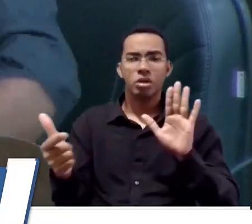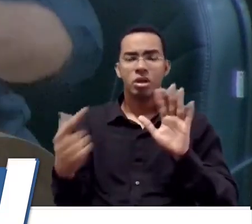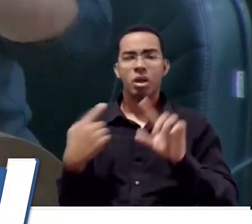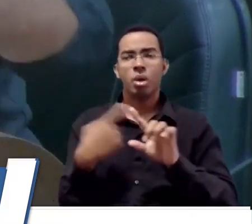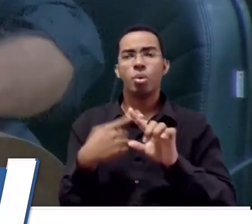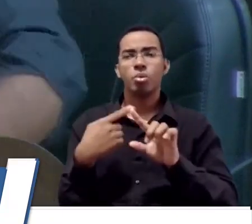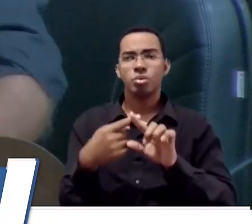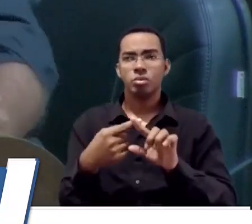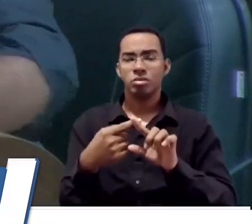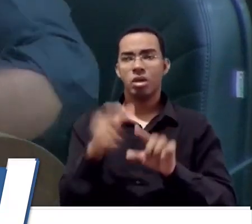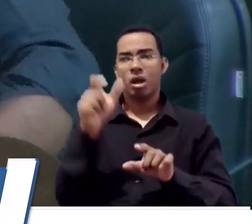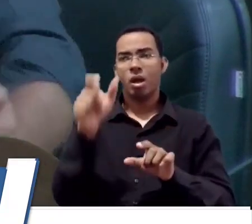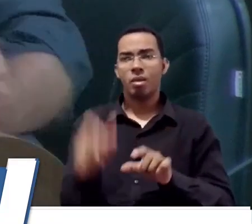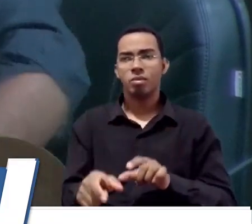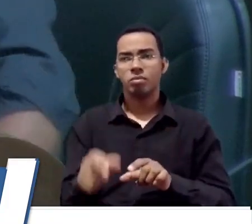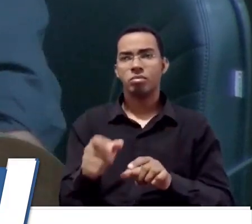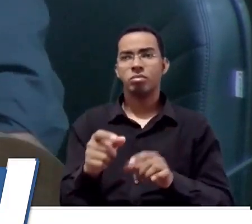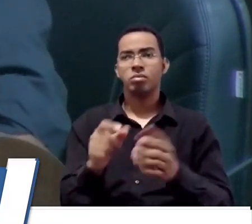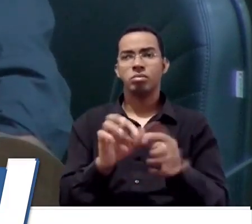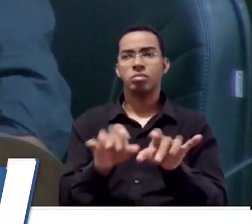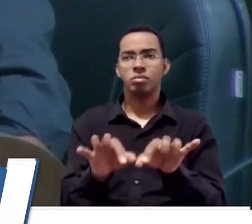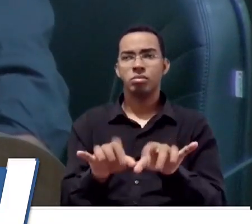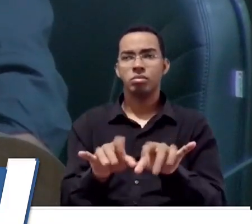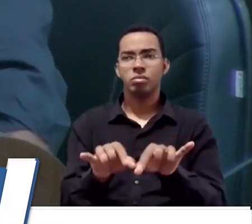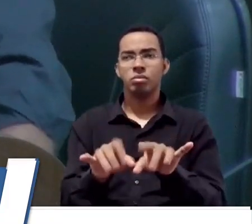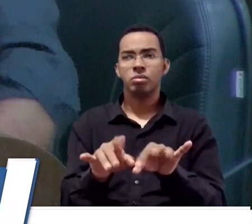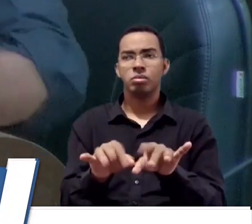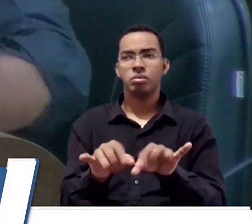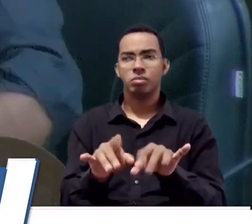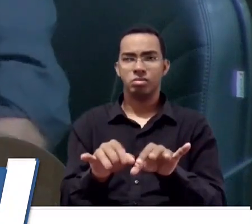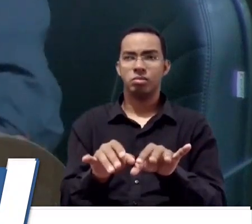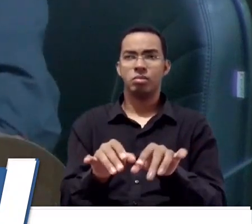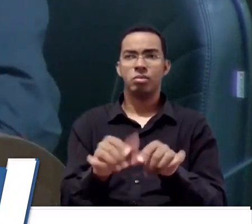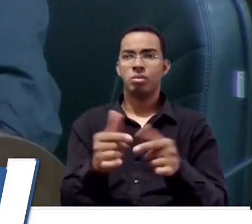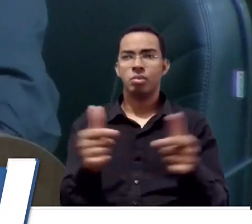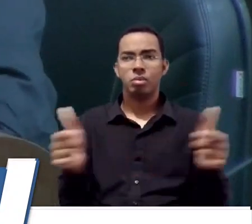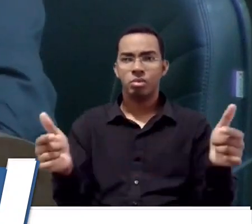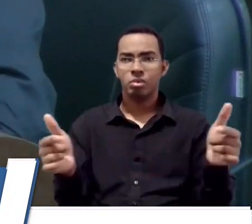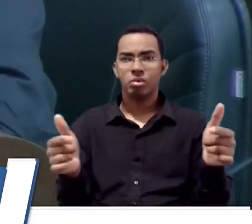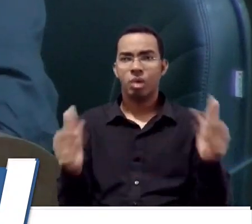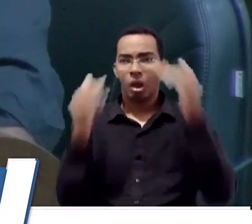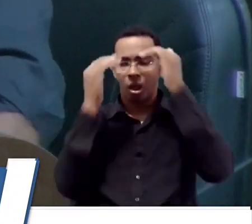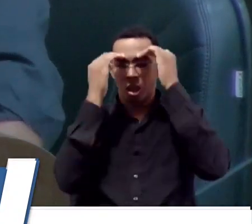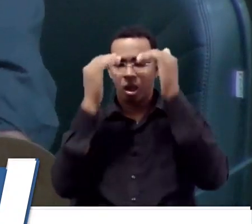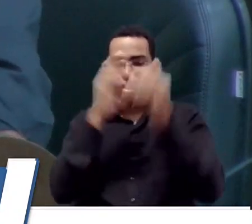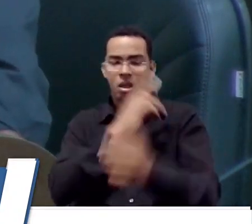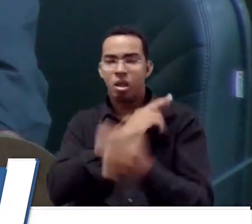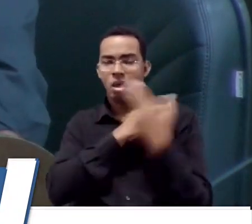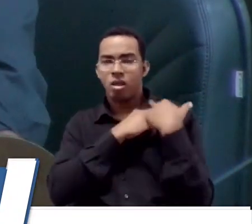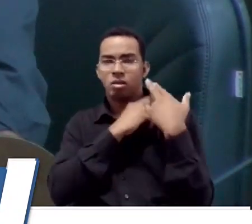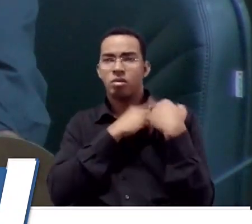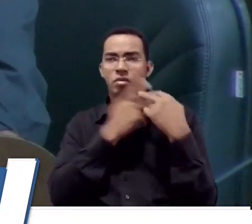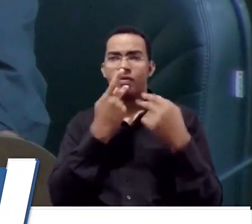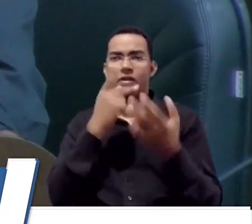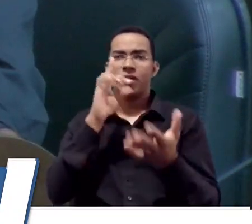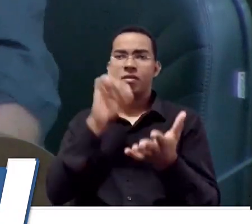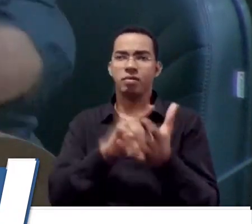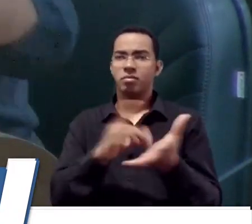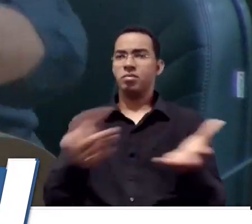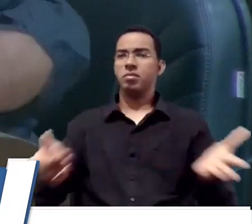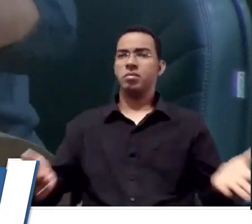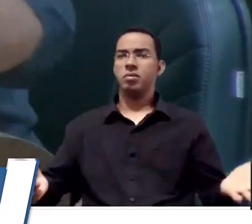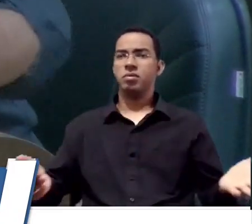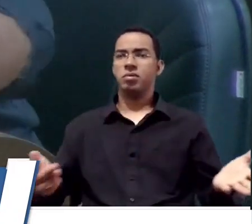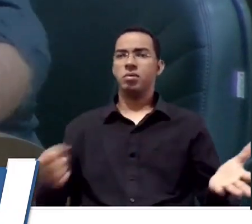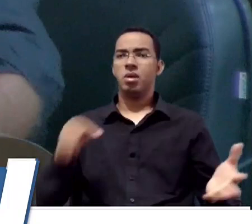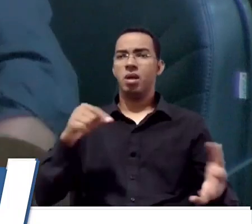A pessoa que mete o dedinho nos teclados não tem a responsabilidade de falar a verdade. Essa